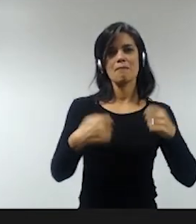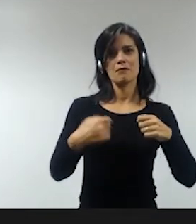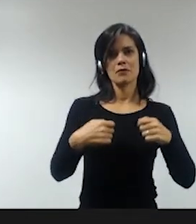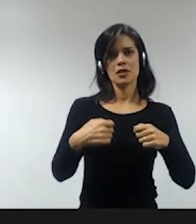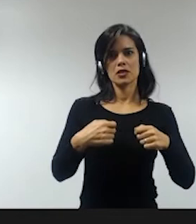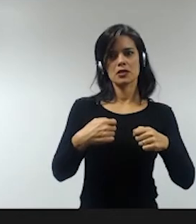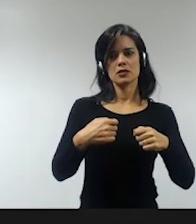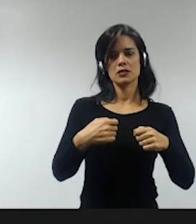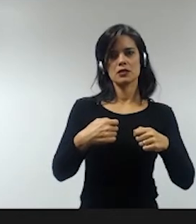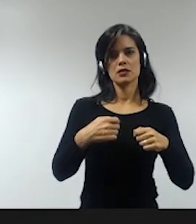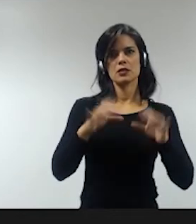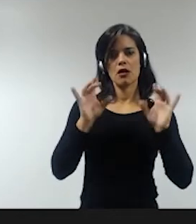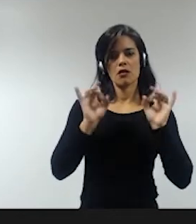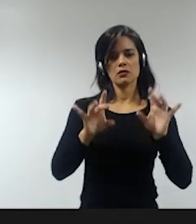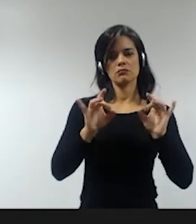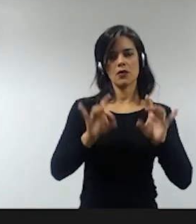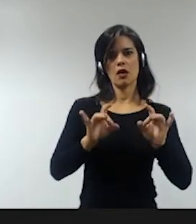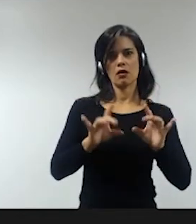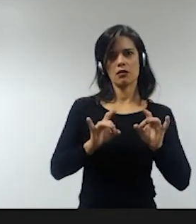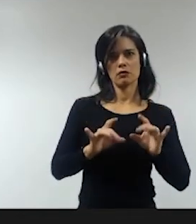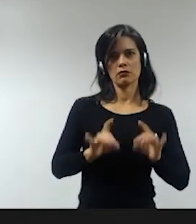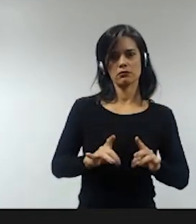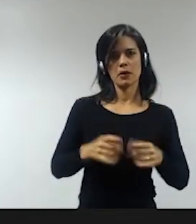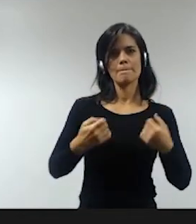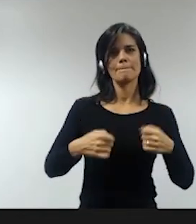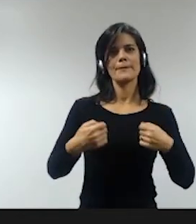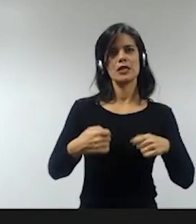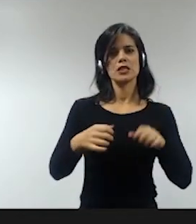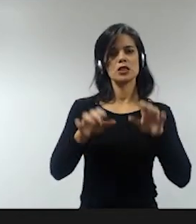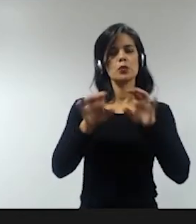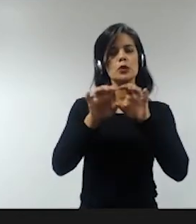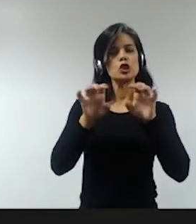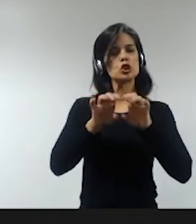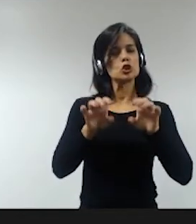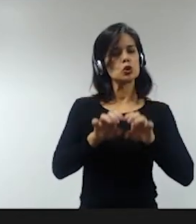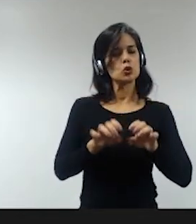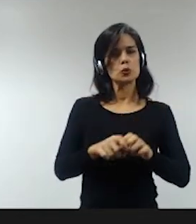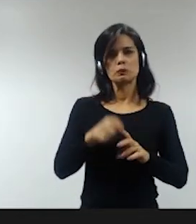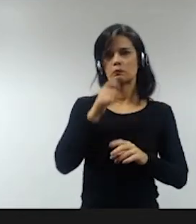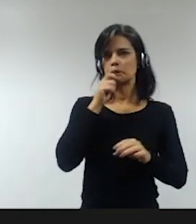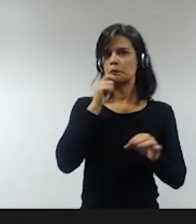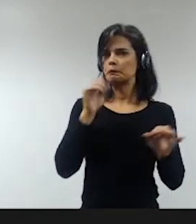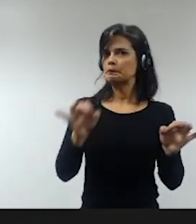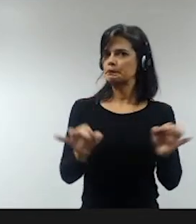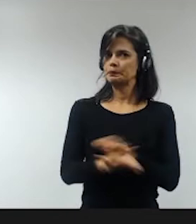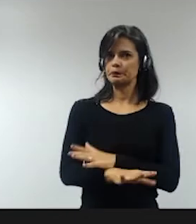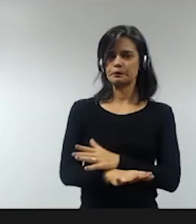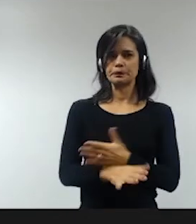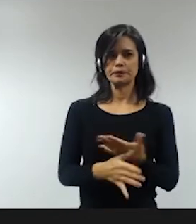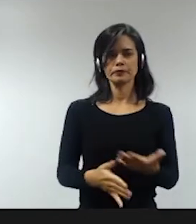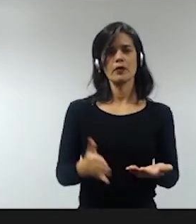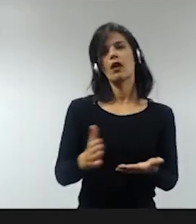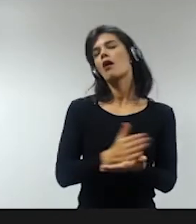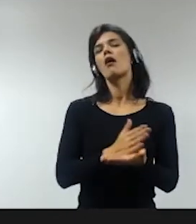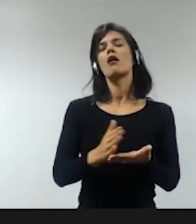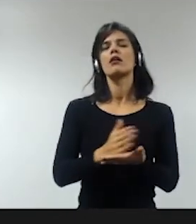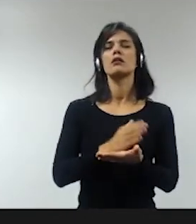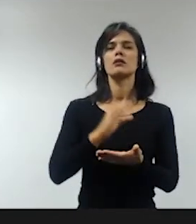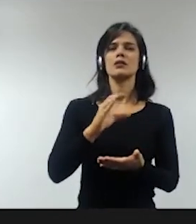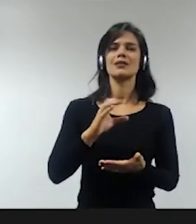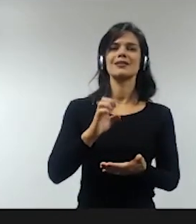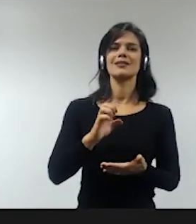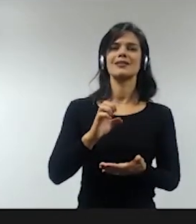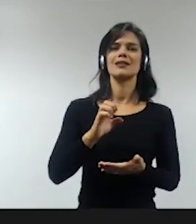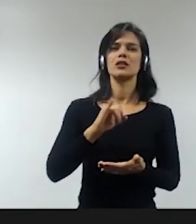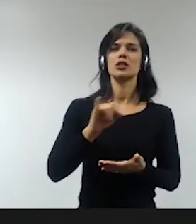expertise diferenciada, exige uma estrutura que ainda não estava bem montada, alguns sejus que